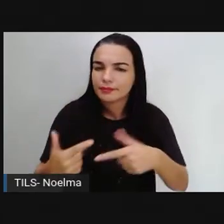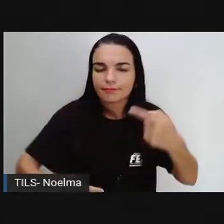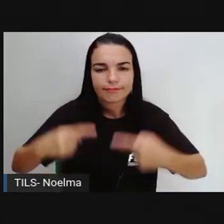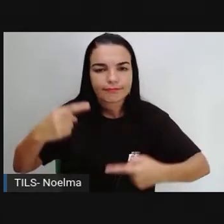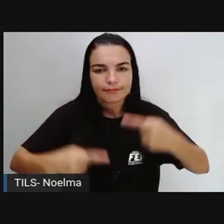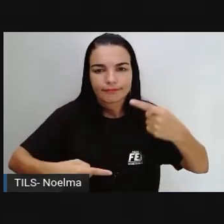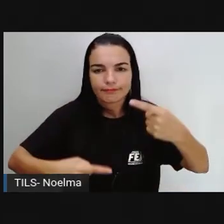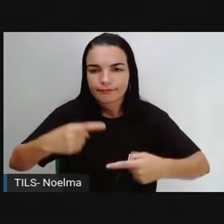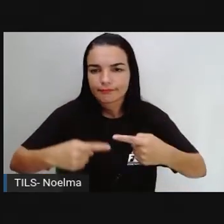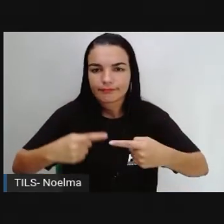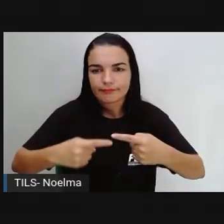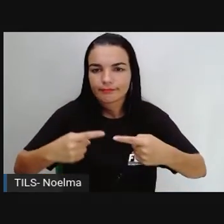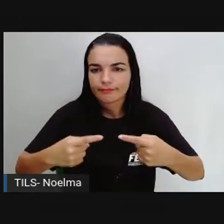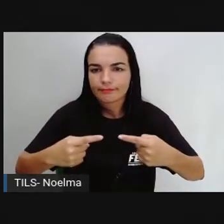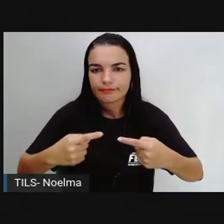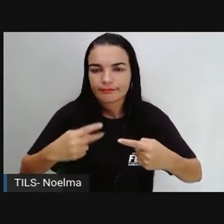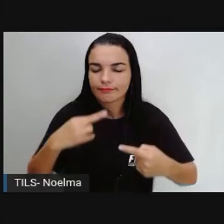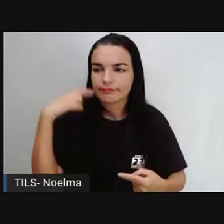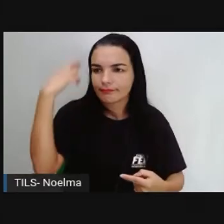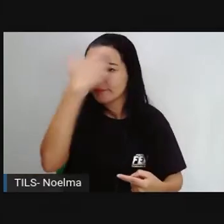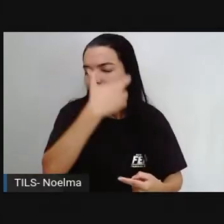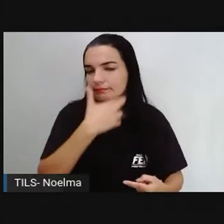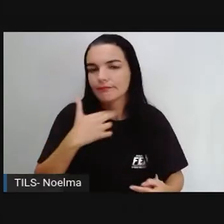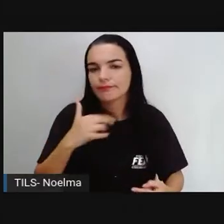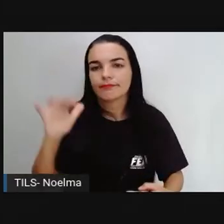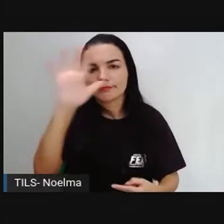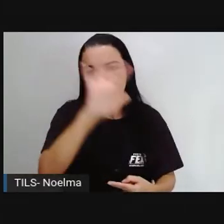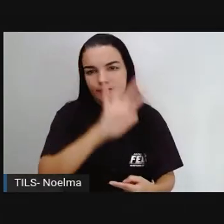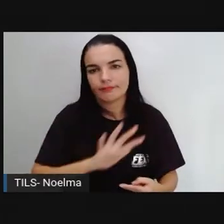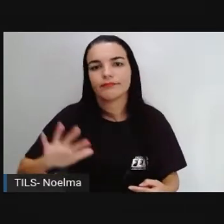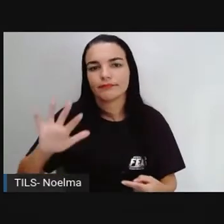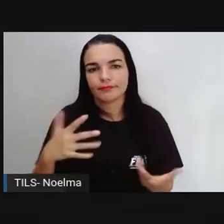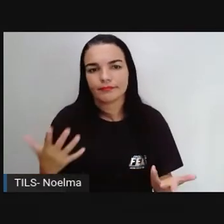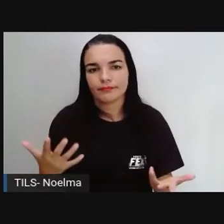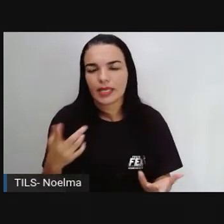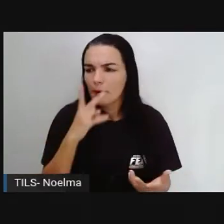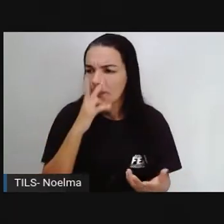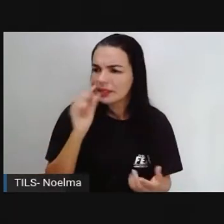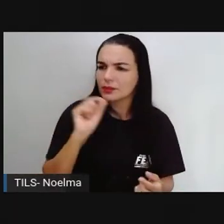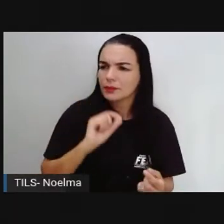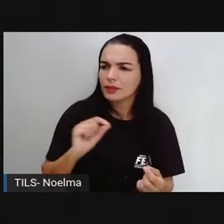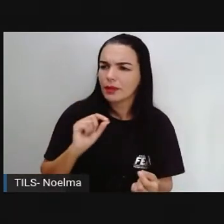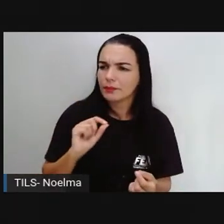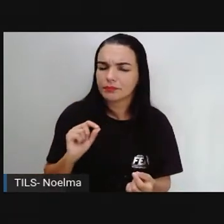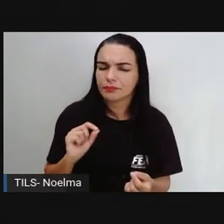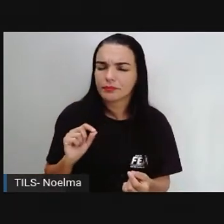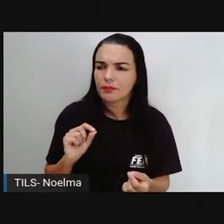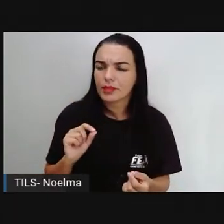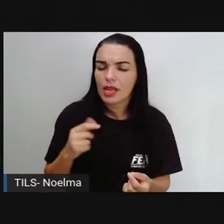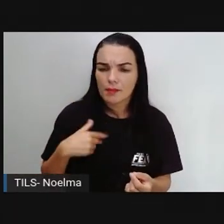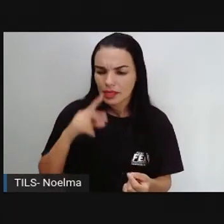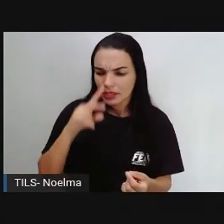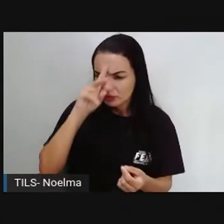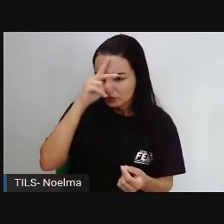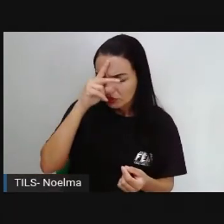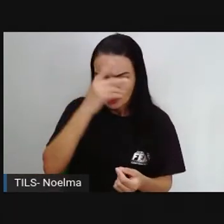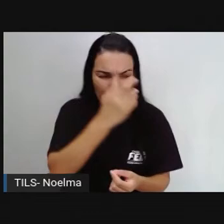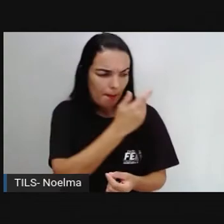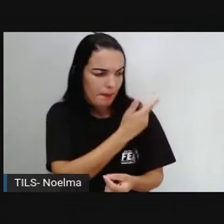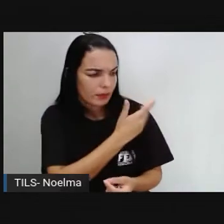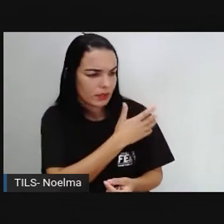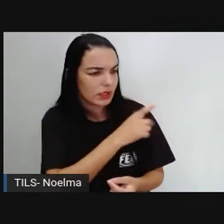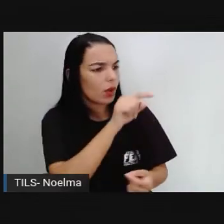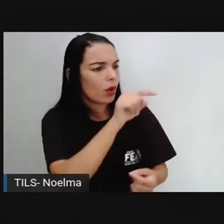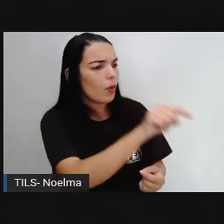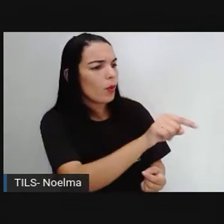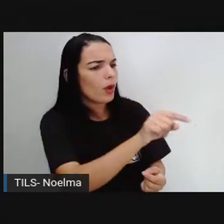país do racismo cordial. Nós pisamos na nossa própria história quando a gente se trata com preconceito a história do outro. E quem